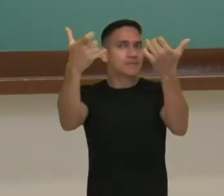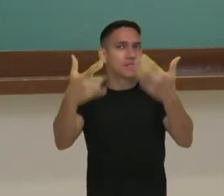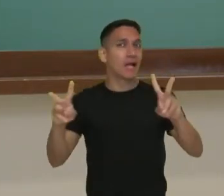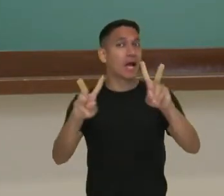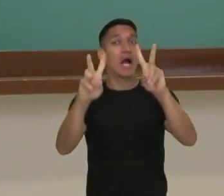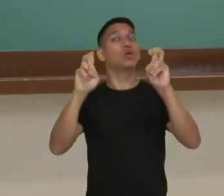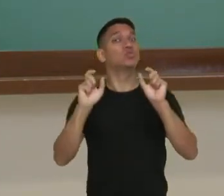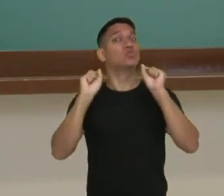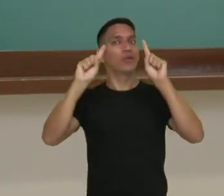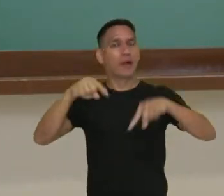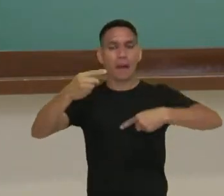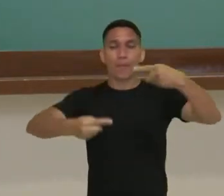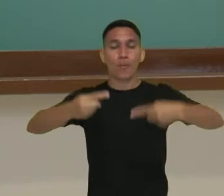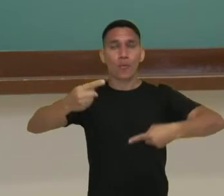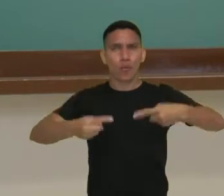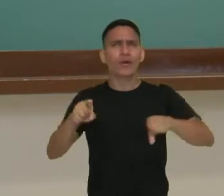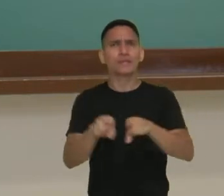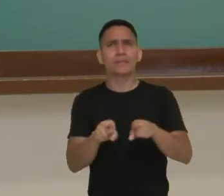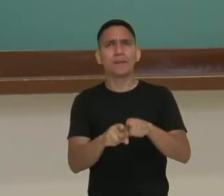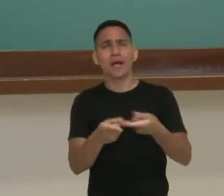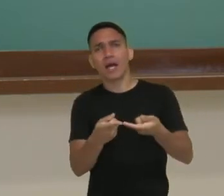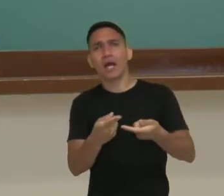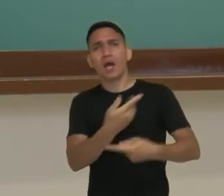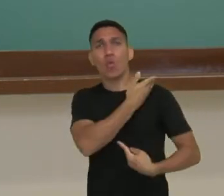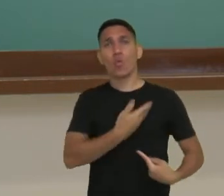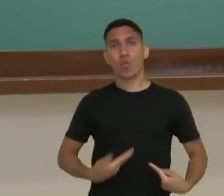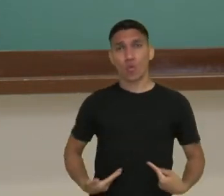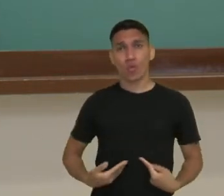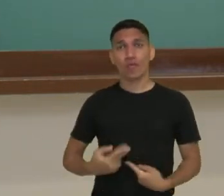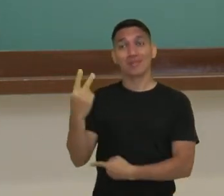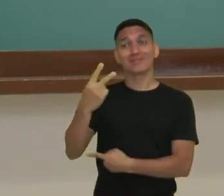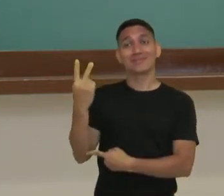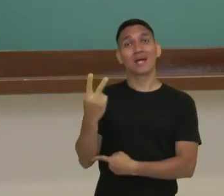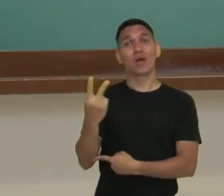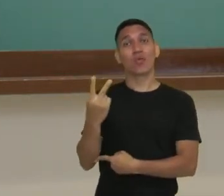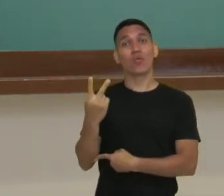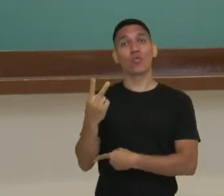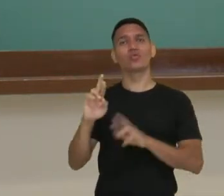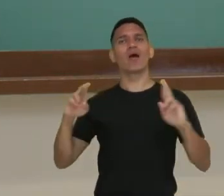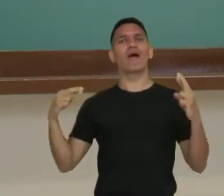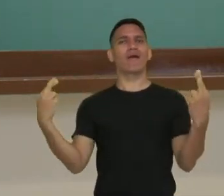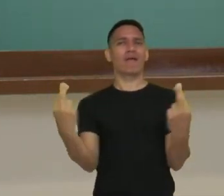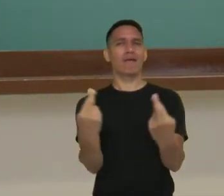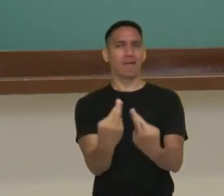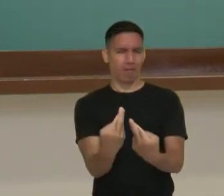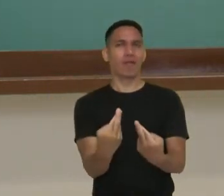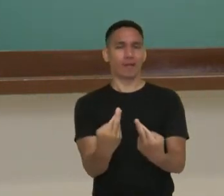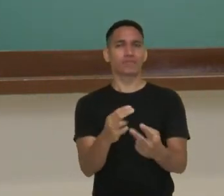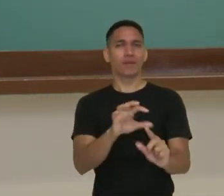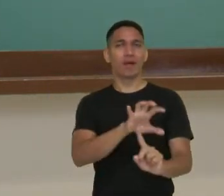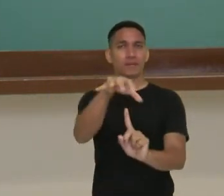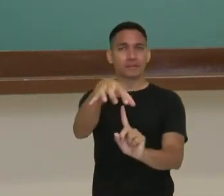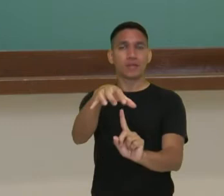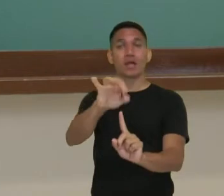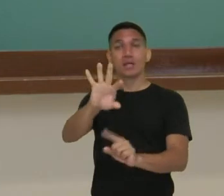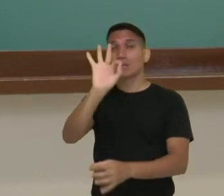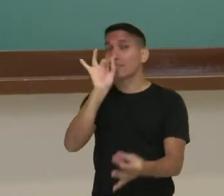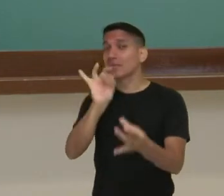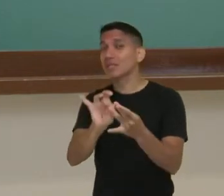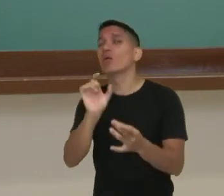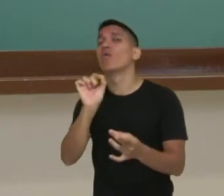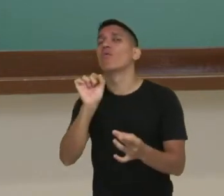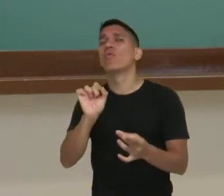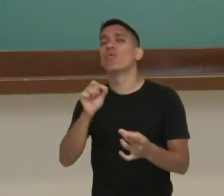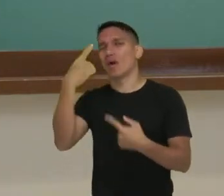sobre política e governança no Segundo Reinado, mais especificamente sobre violência